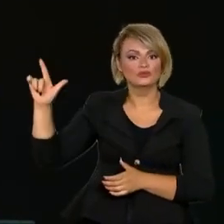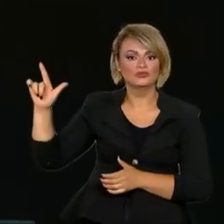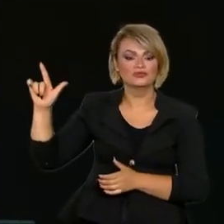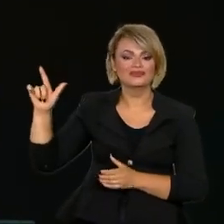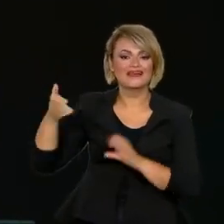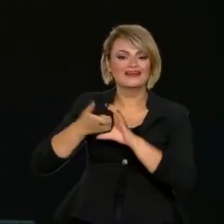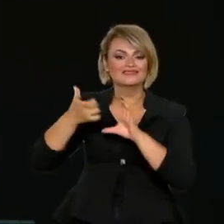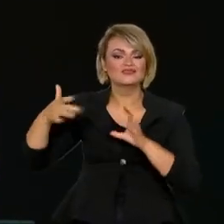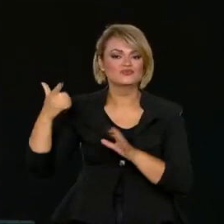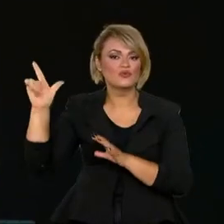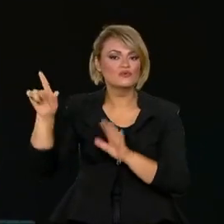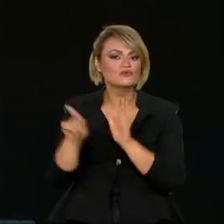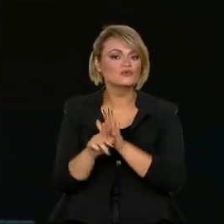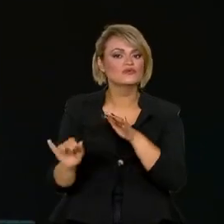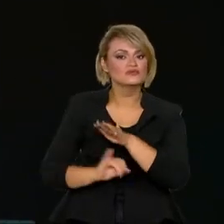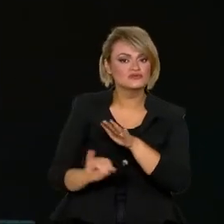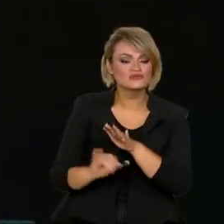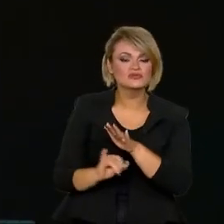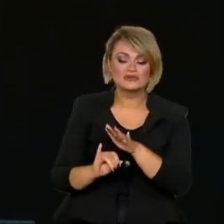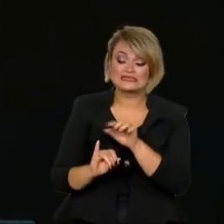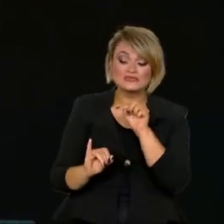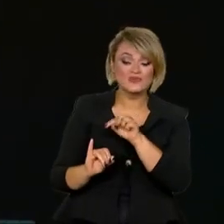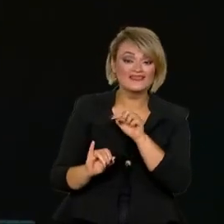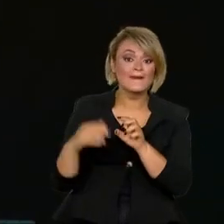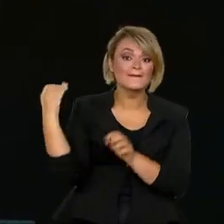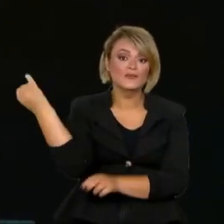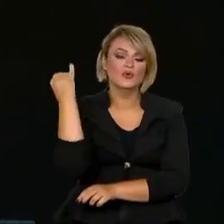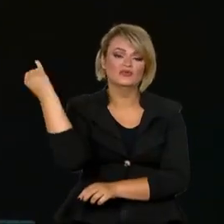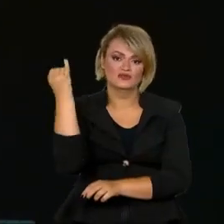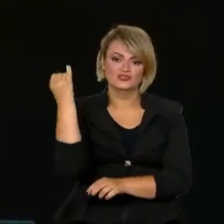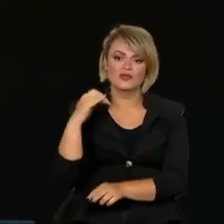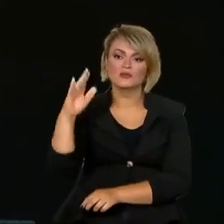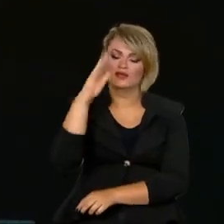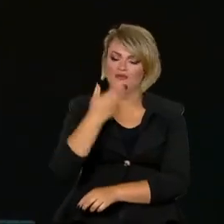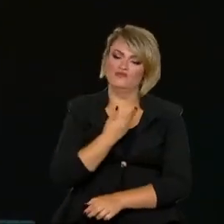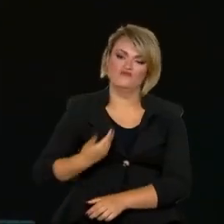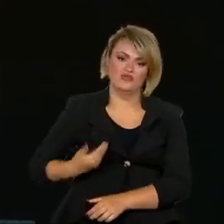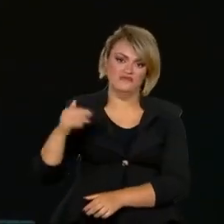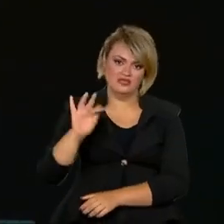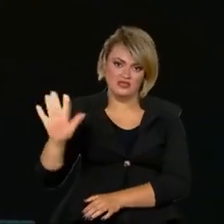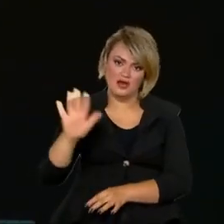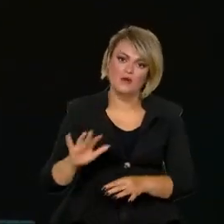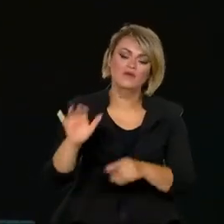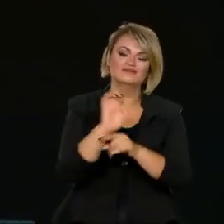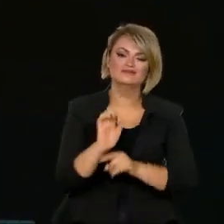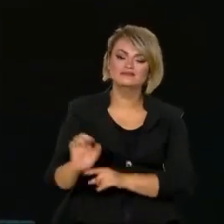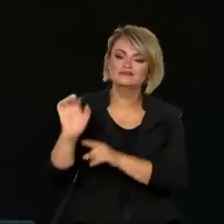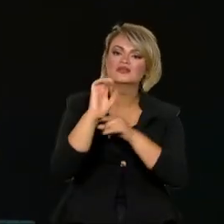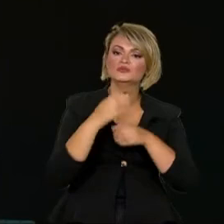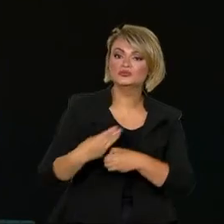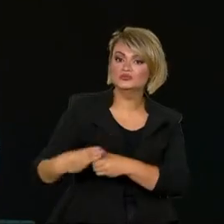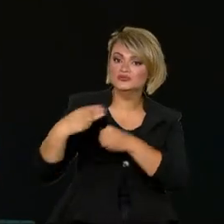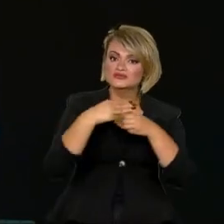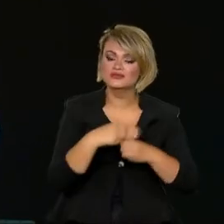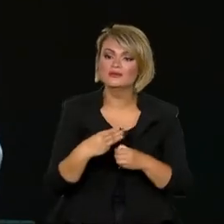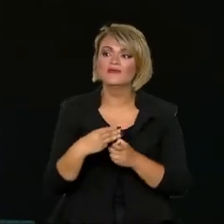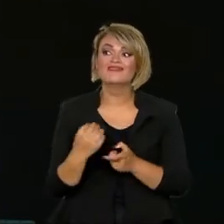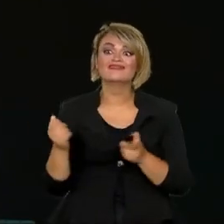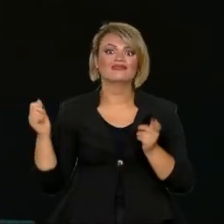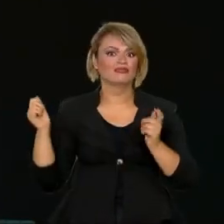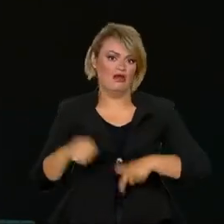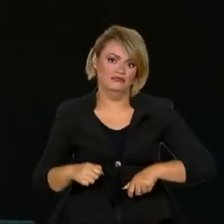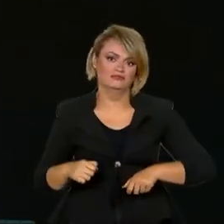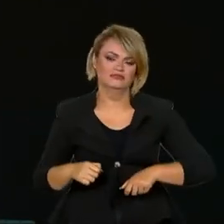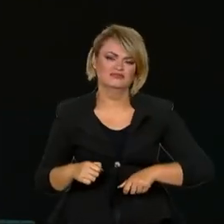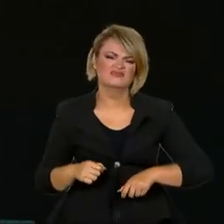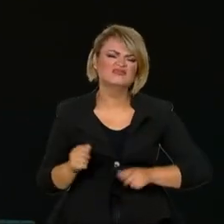medidas institucionais que são fundamentais para que tanto o governo federal, os estados e os municípios sejam